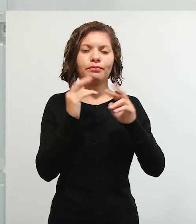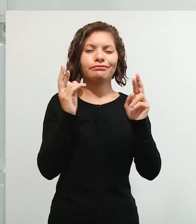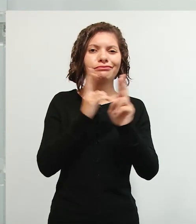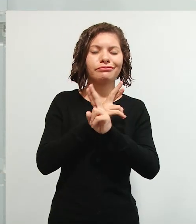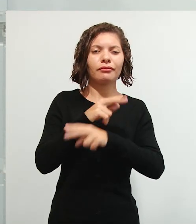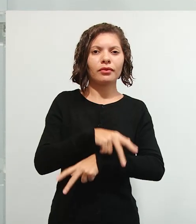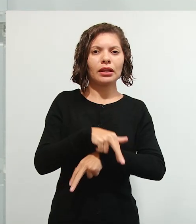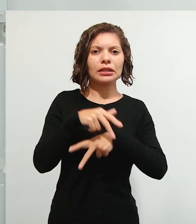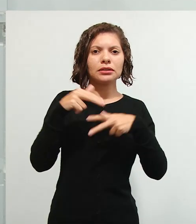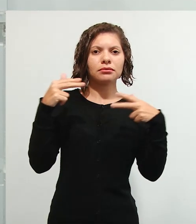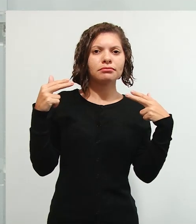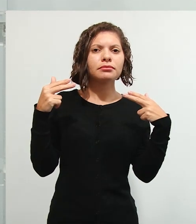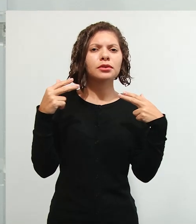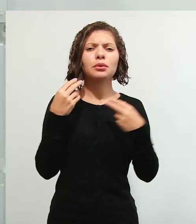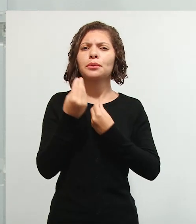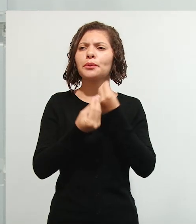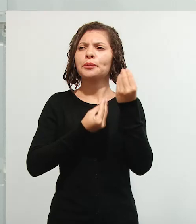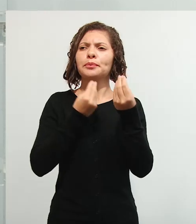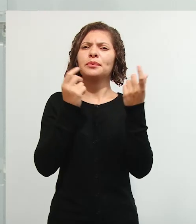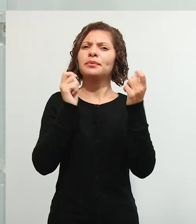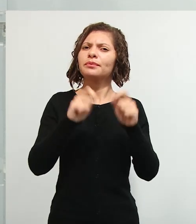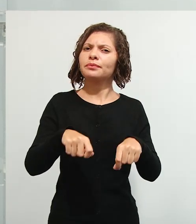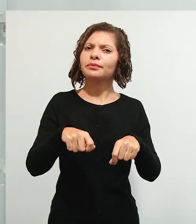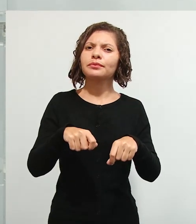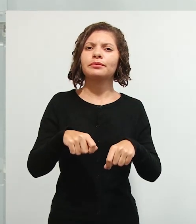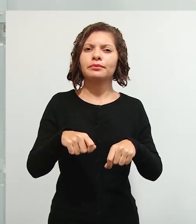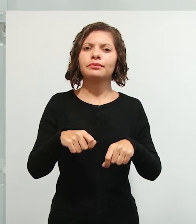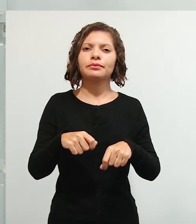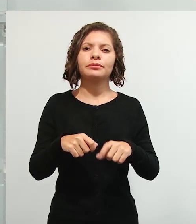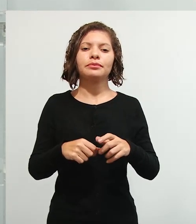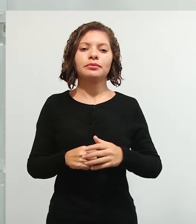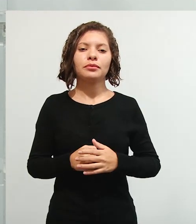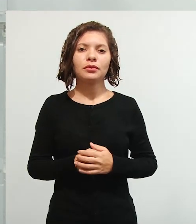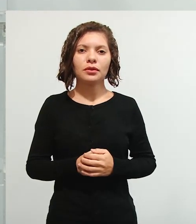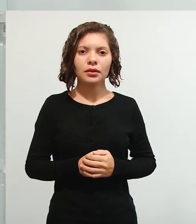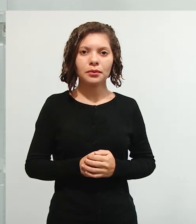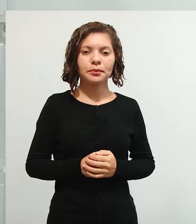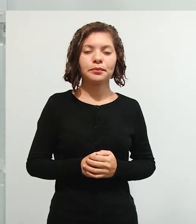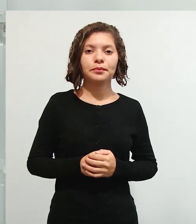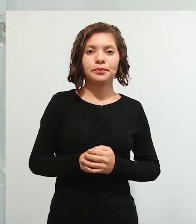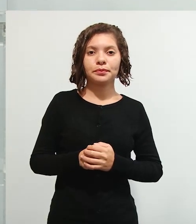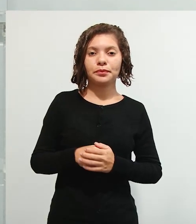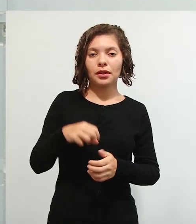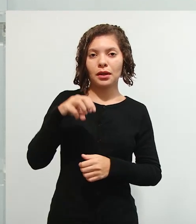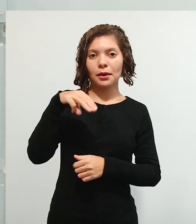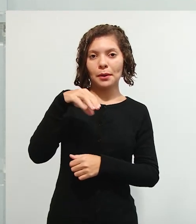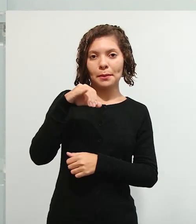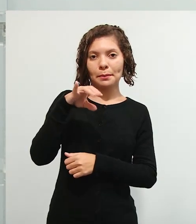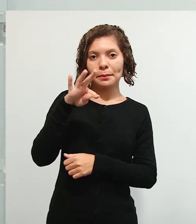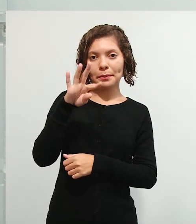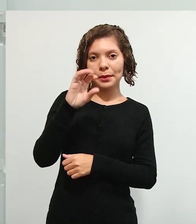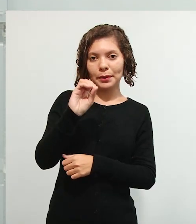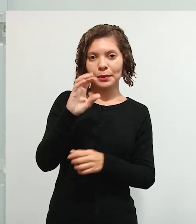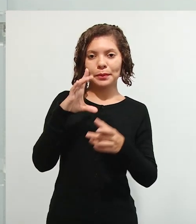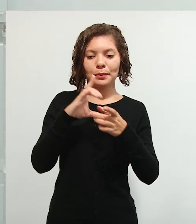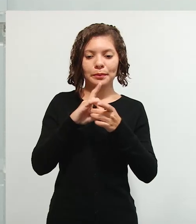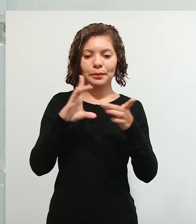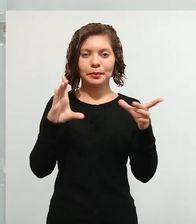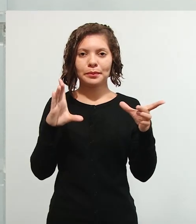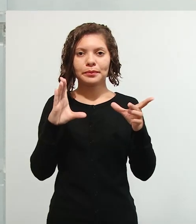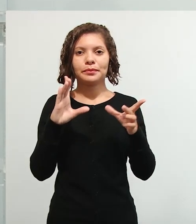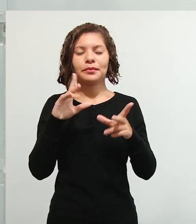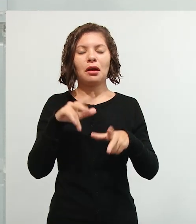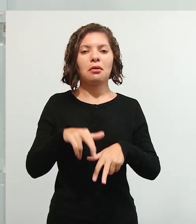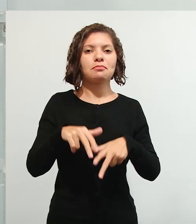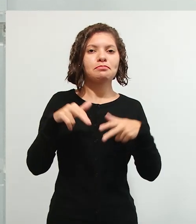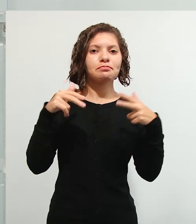relações entre diferentes raças. Mais ou menos o que está na base do que a gente chama de mito da democracia racial. Ou